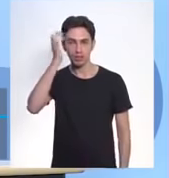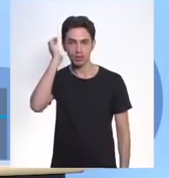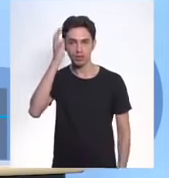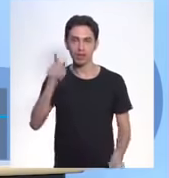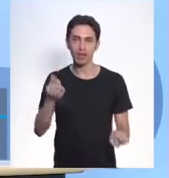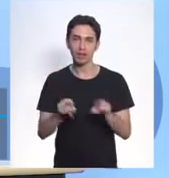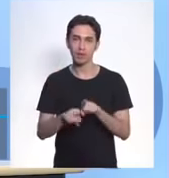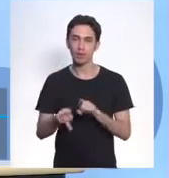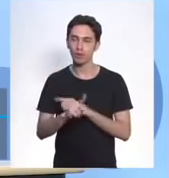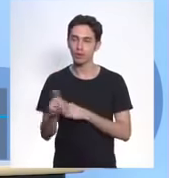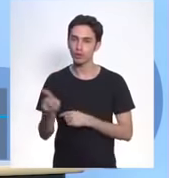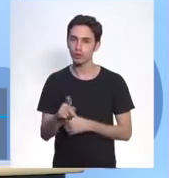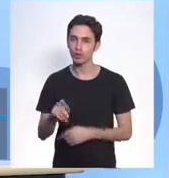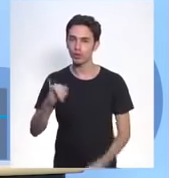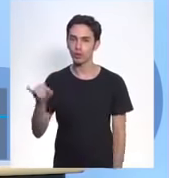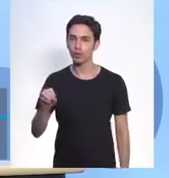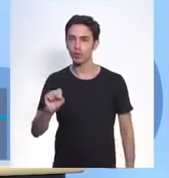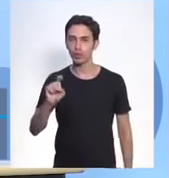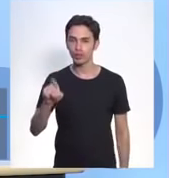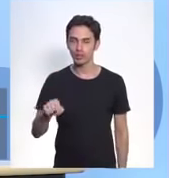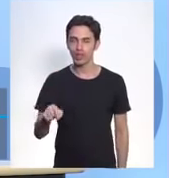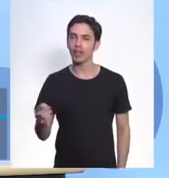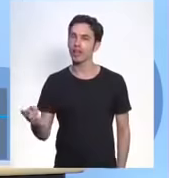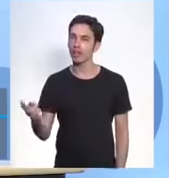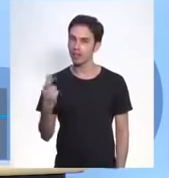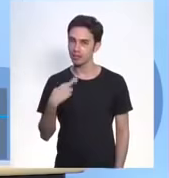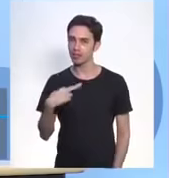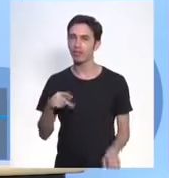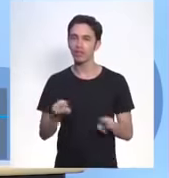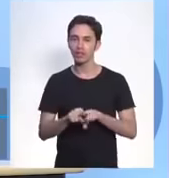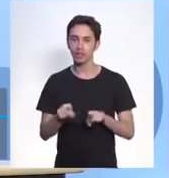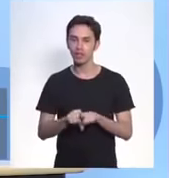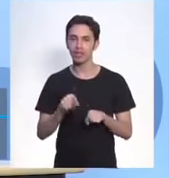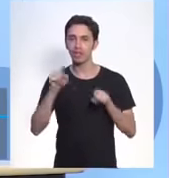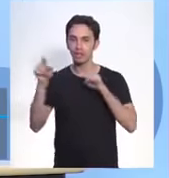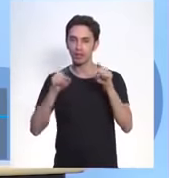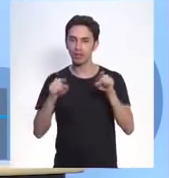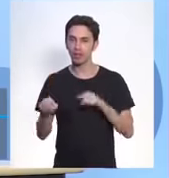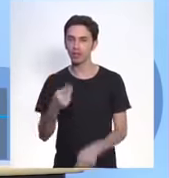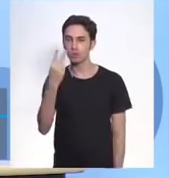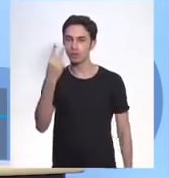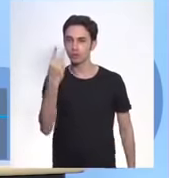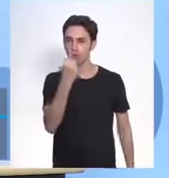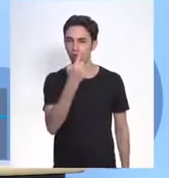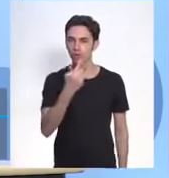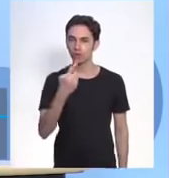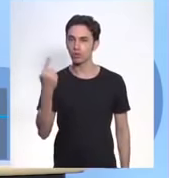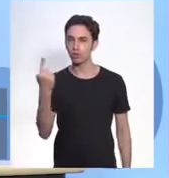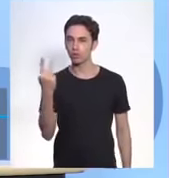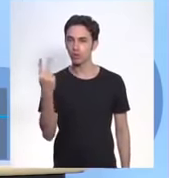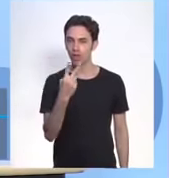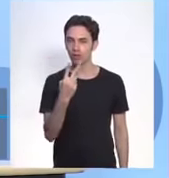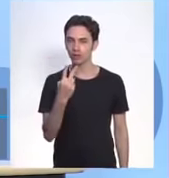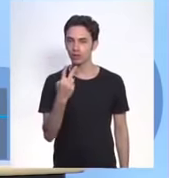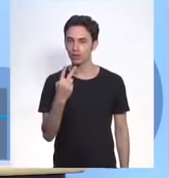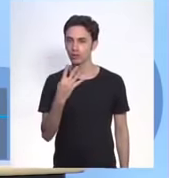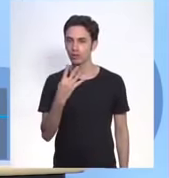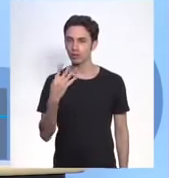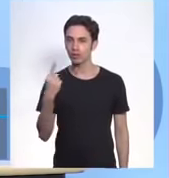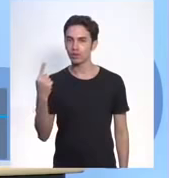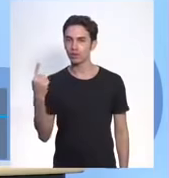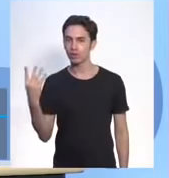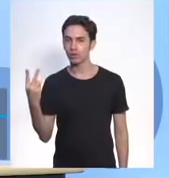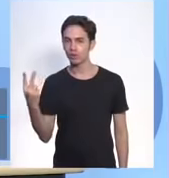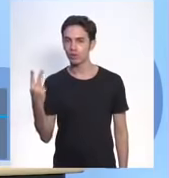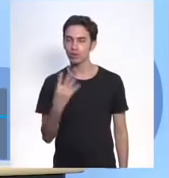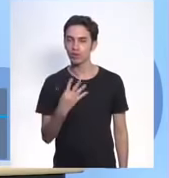Professor José Laurindo né responderam que ficam novas coordenadas 12 14 34